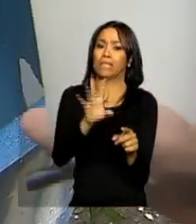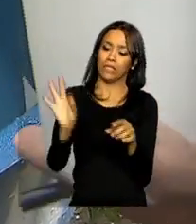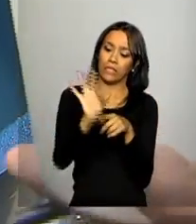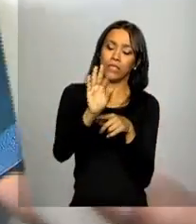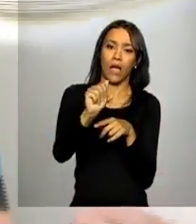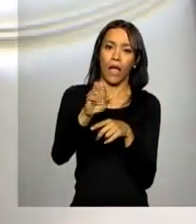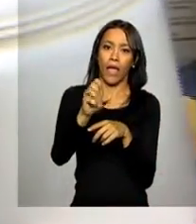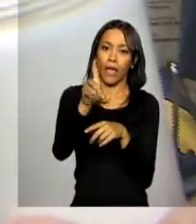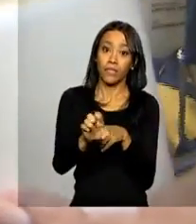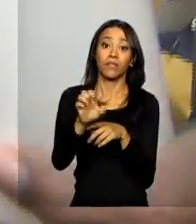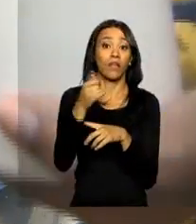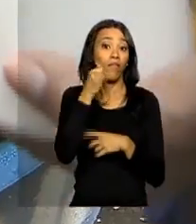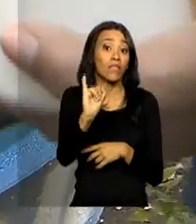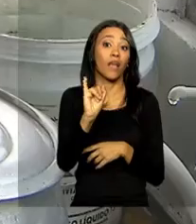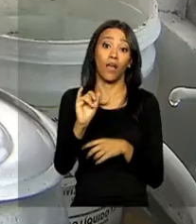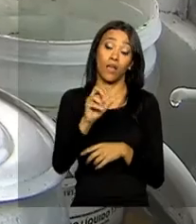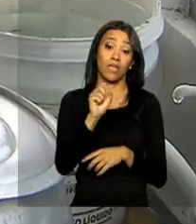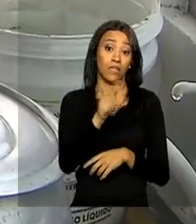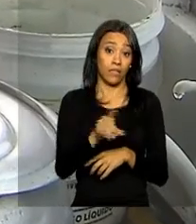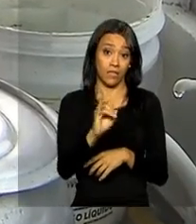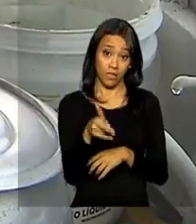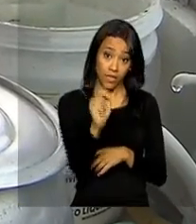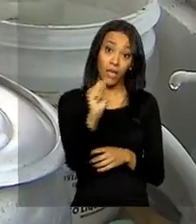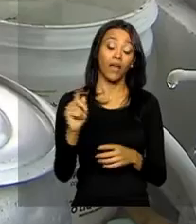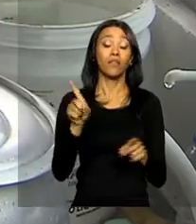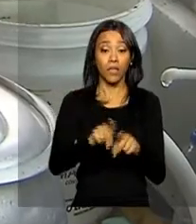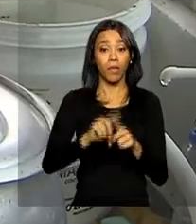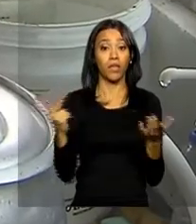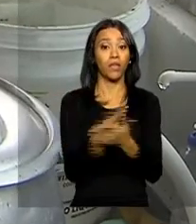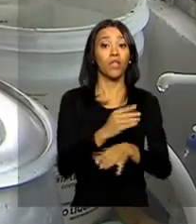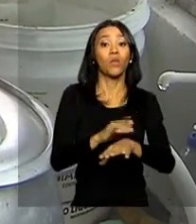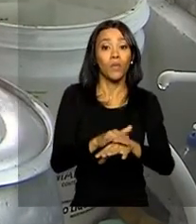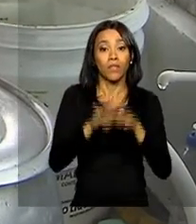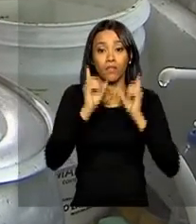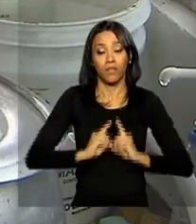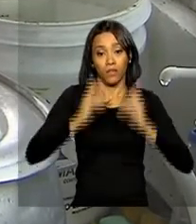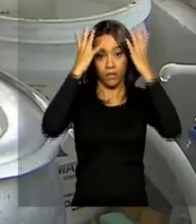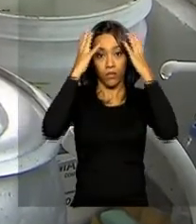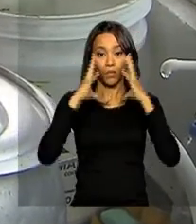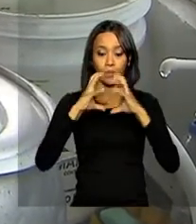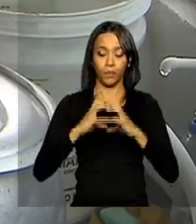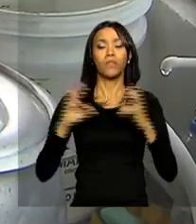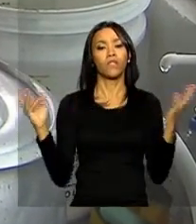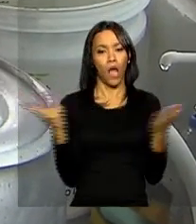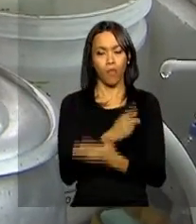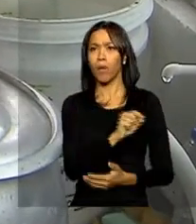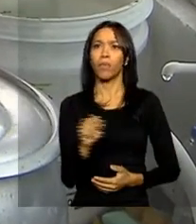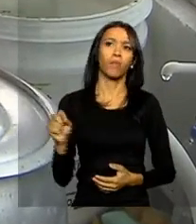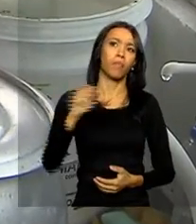forma de prevenir casos desikan e de complicações associadas à doença e que o problema já afeta vários países